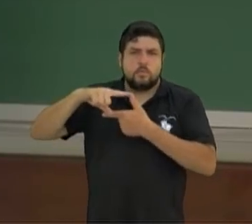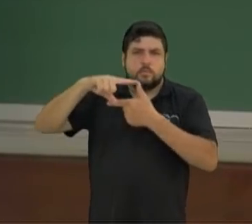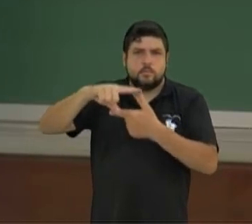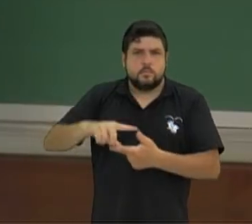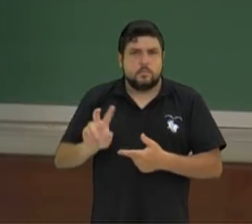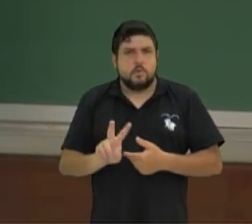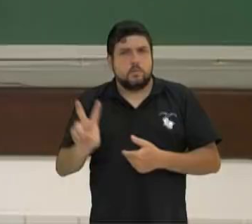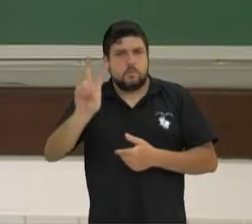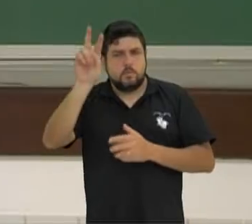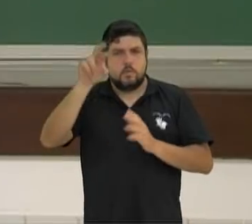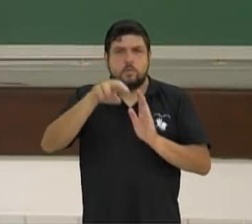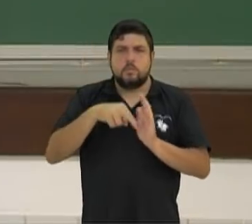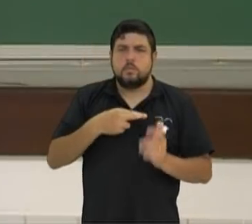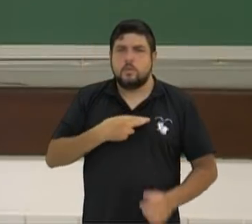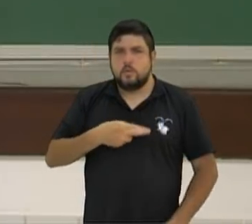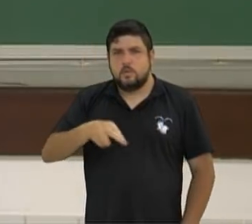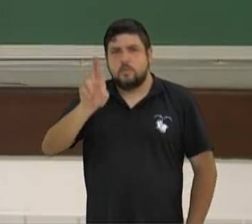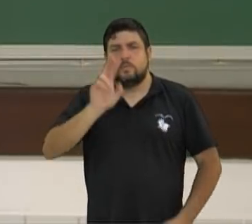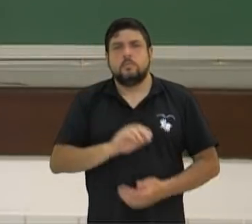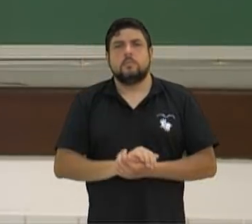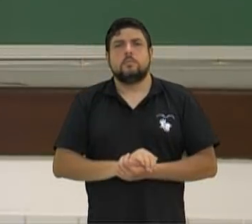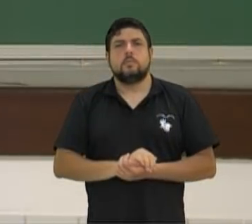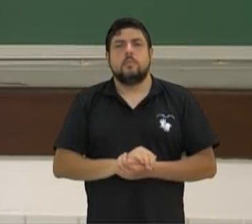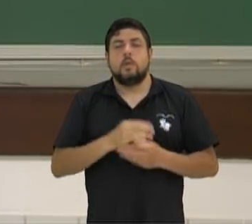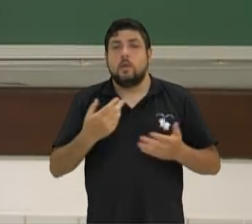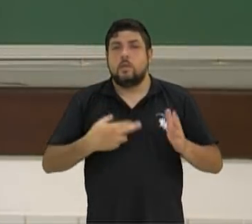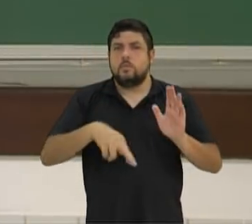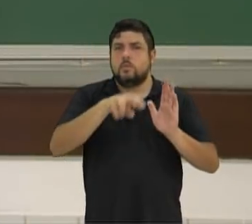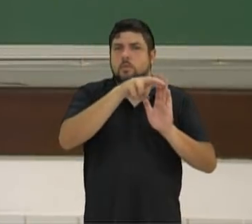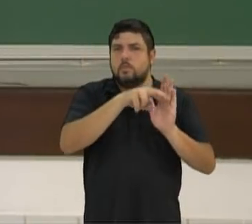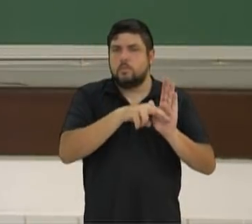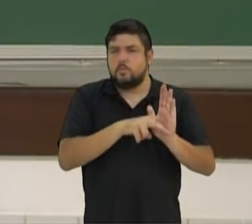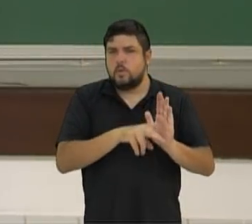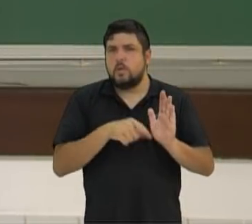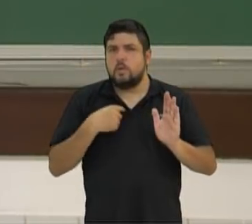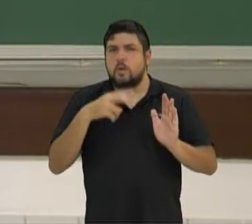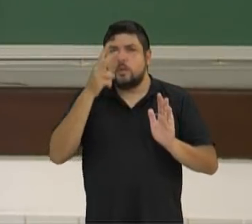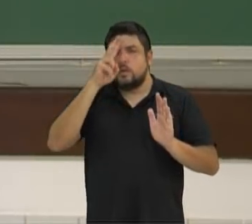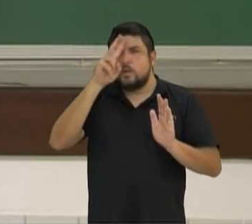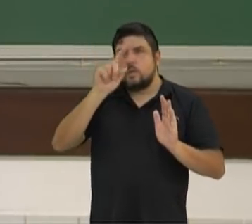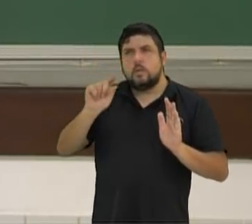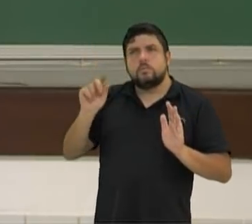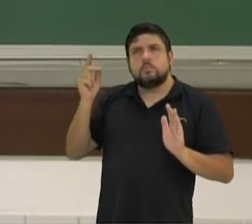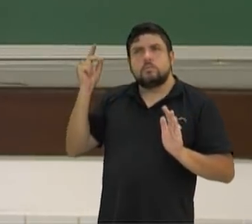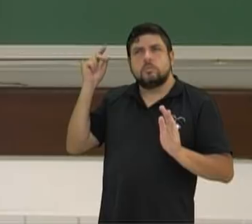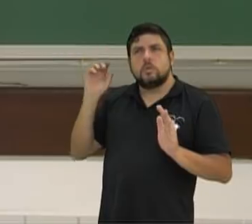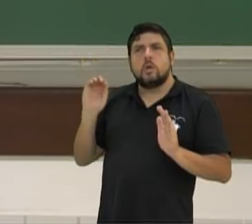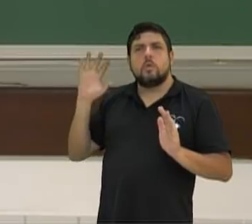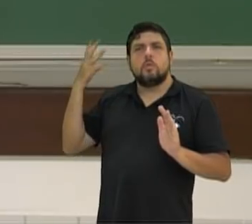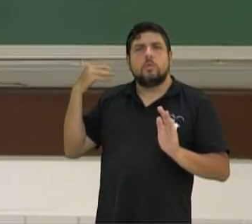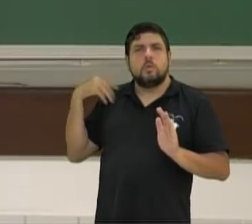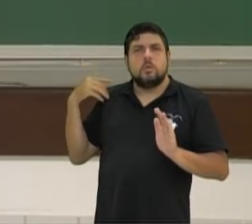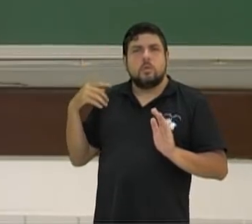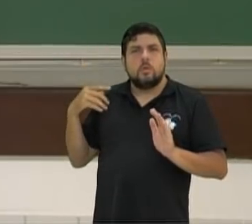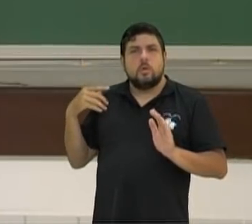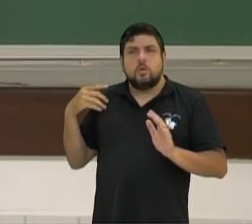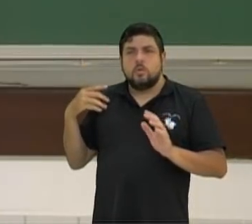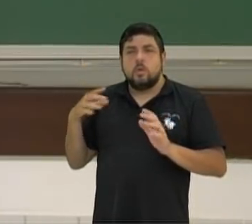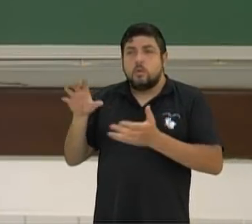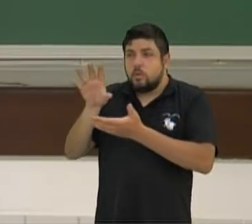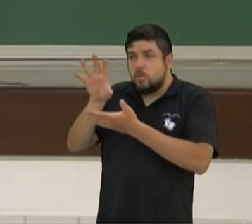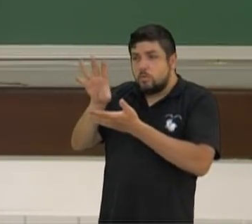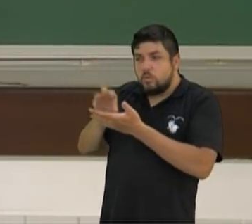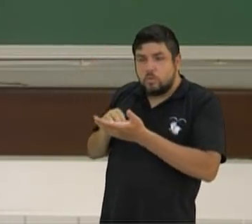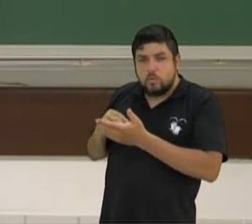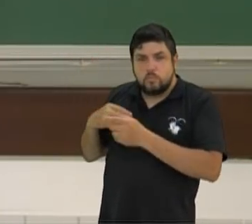religião. É por meio dos rituais que a gente relembra o que aconteceu no passado, repete aquilo que o líder religioso